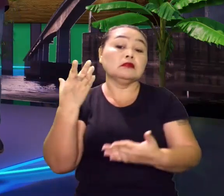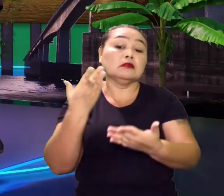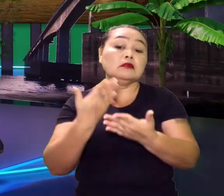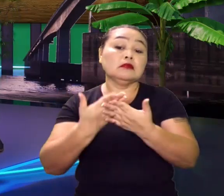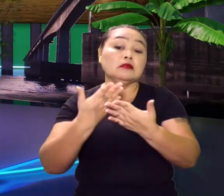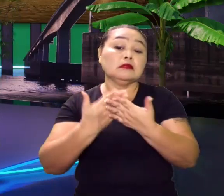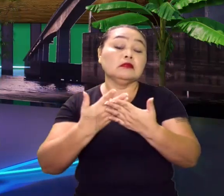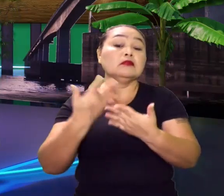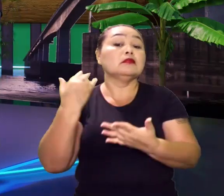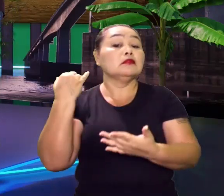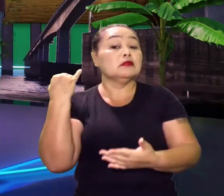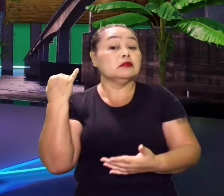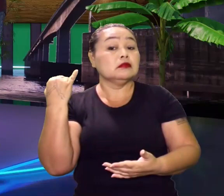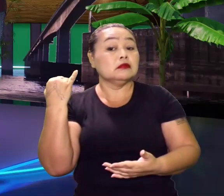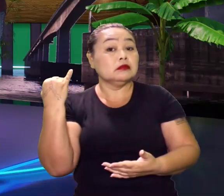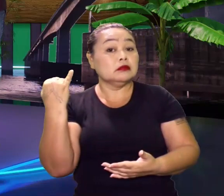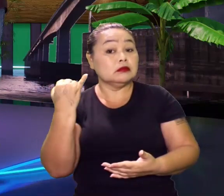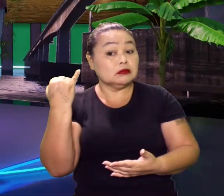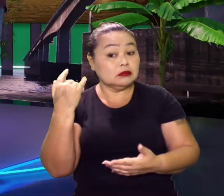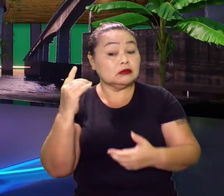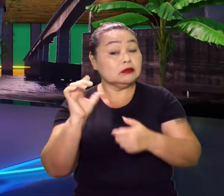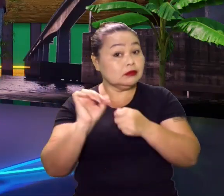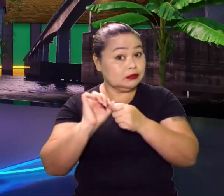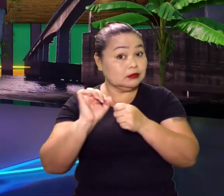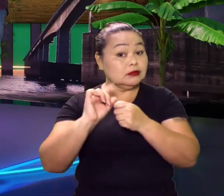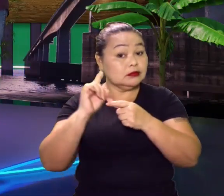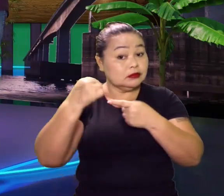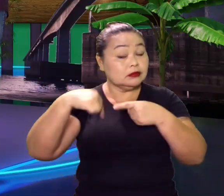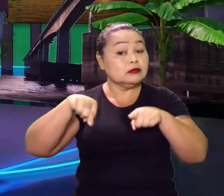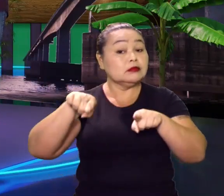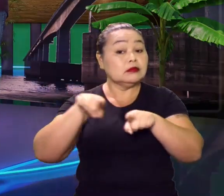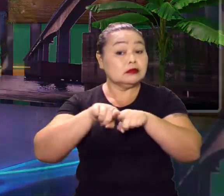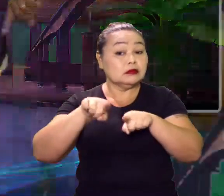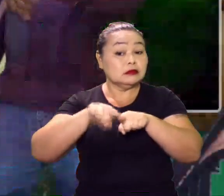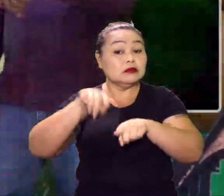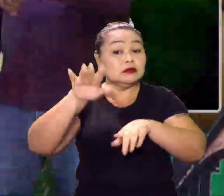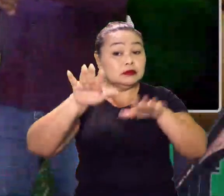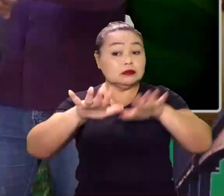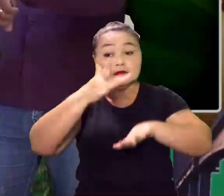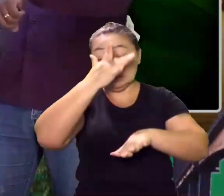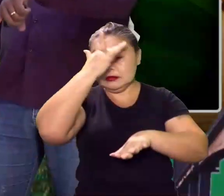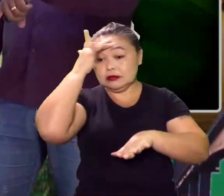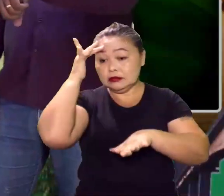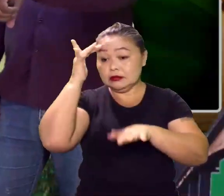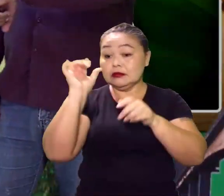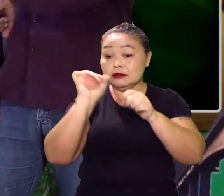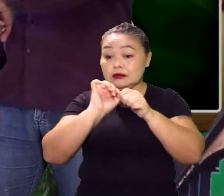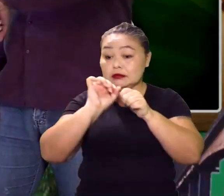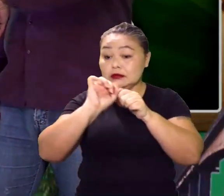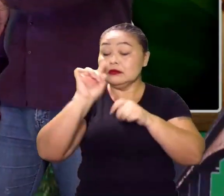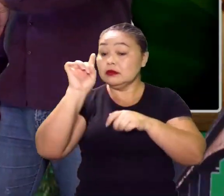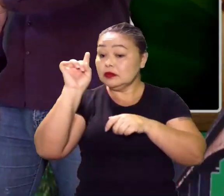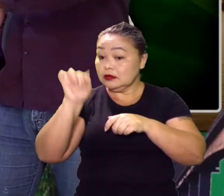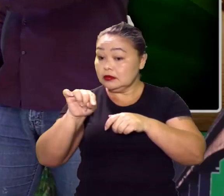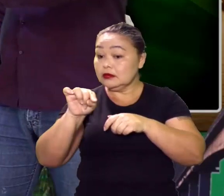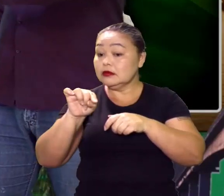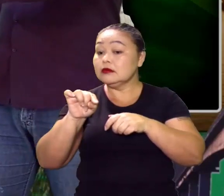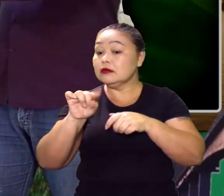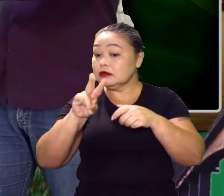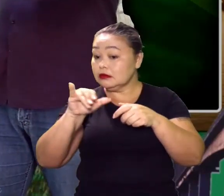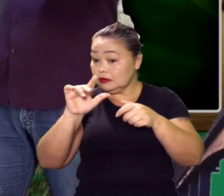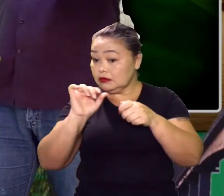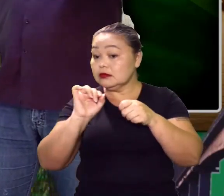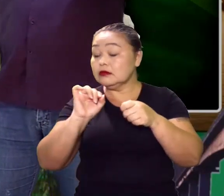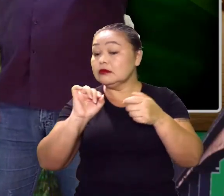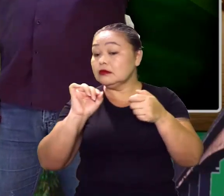servindo para ele também para as pessoas que vão prestar concurso aqui no estado. Eles vão assistir também. Exatamente. Porque a mediação tecnológica,